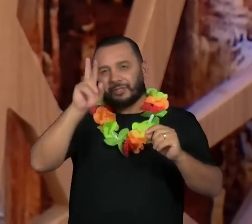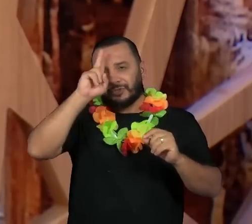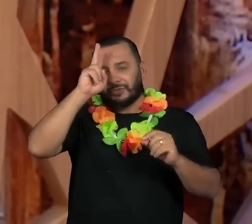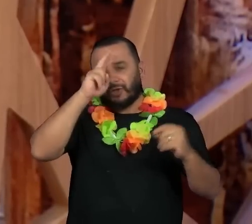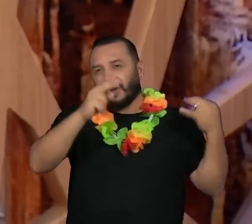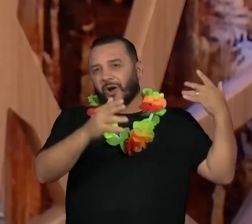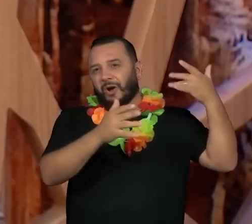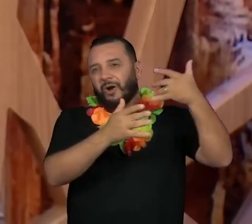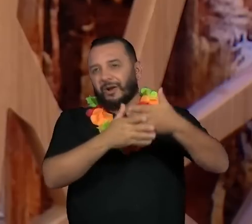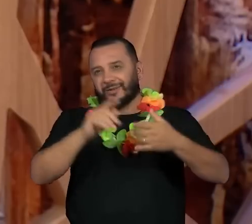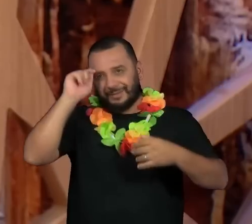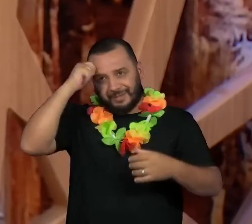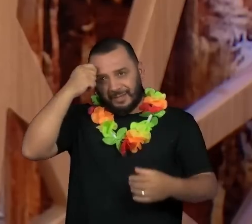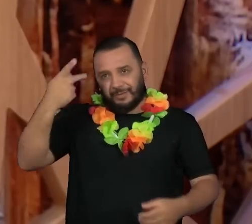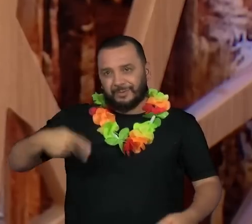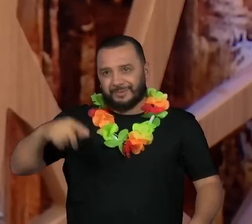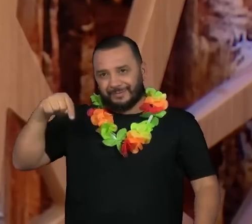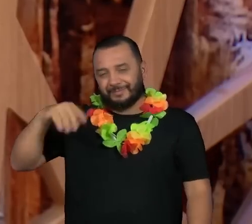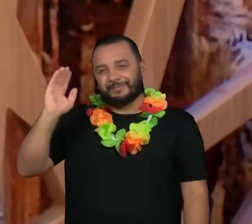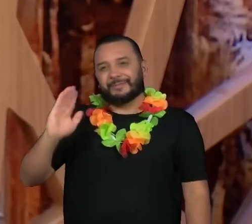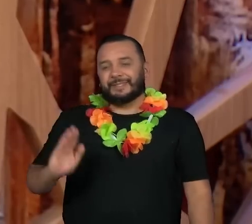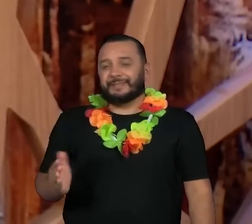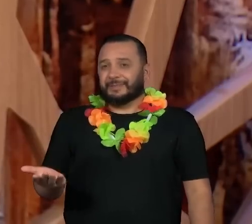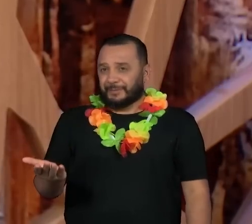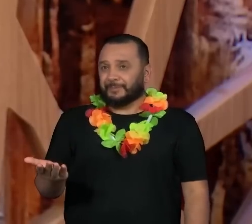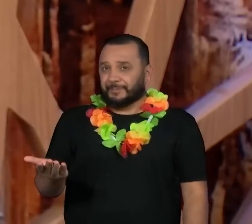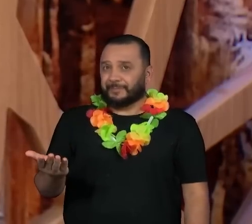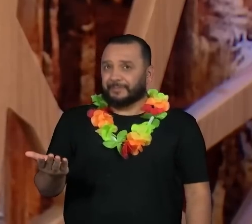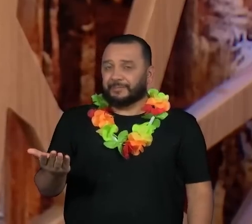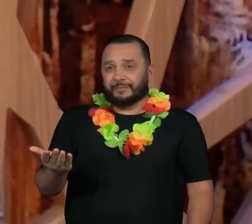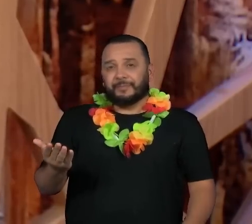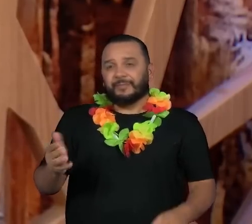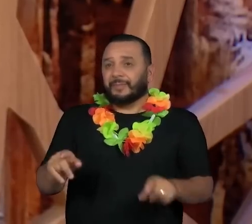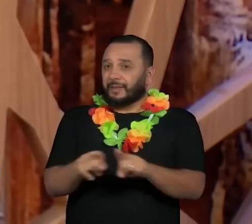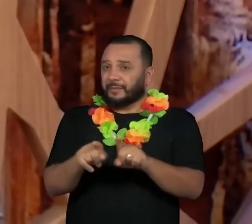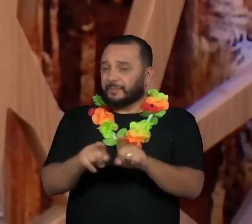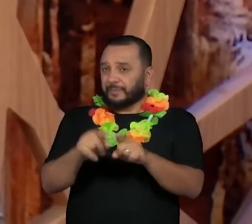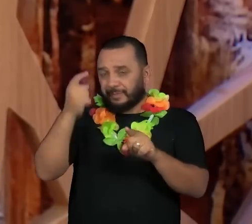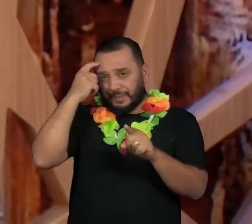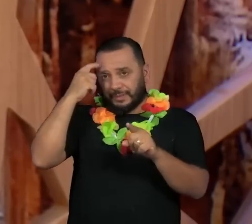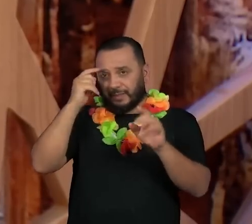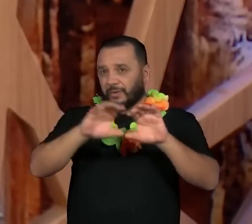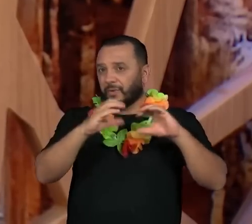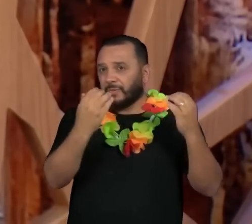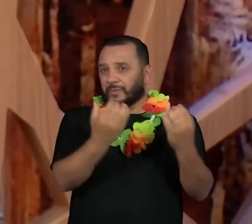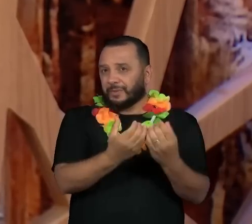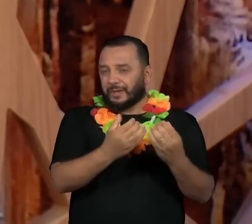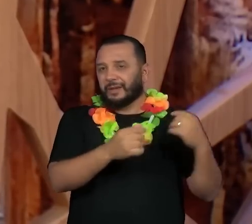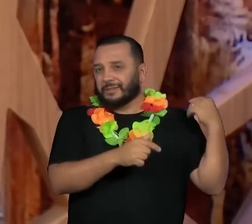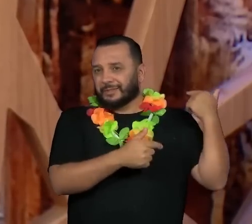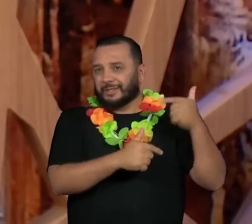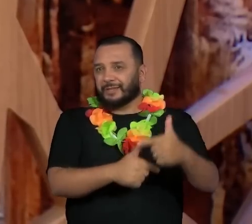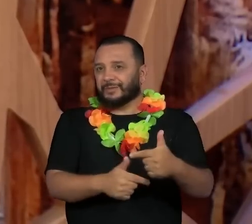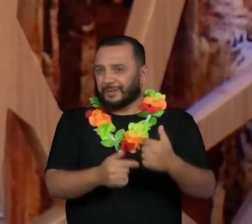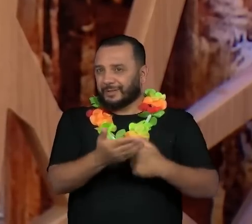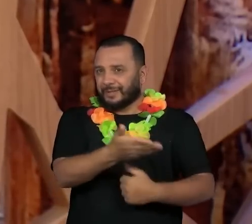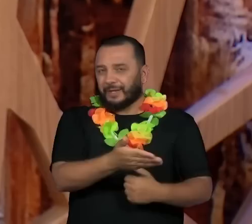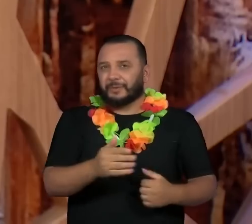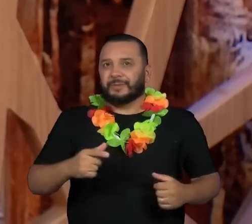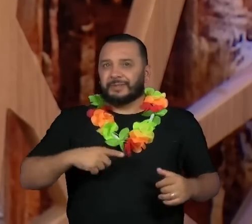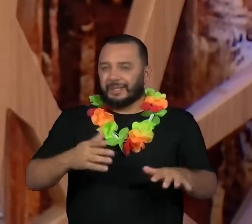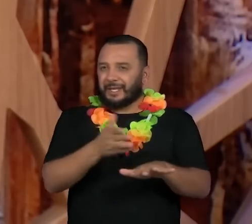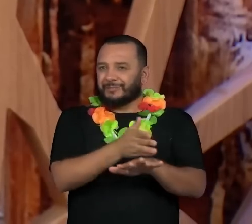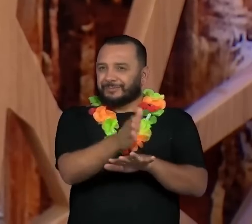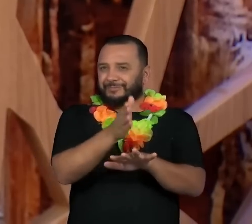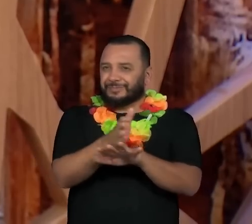como disse o Tiago. Eu acho que eu vou no mesmo caminho e pensar nas comunidades tradicionais que fazem essa